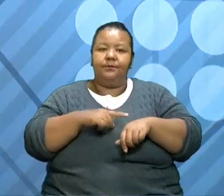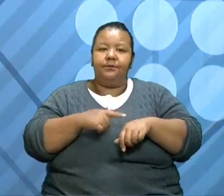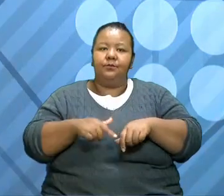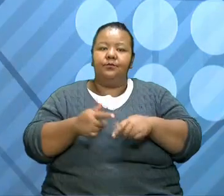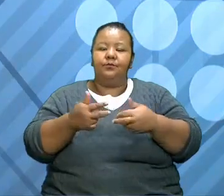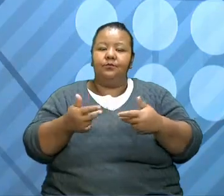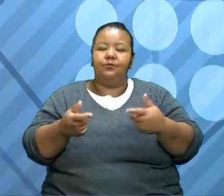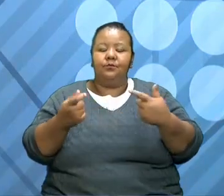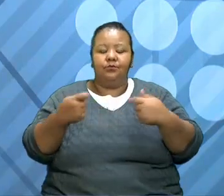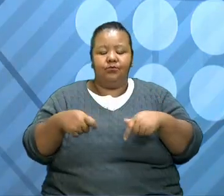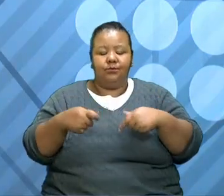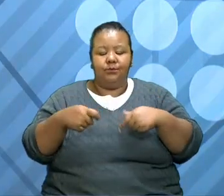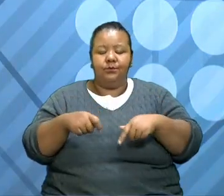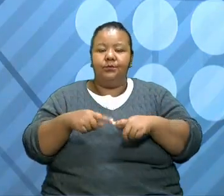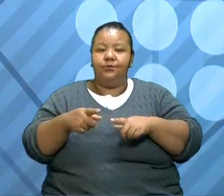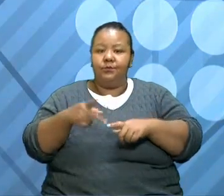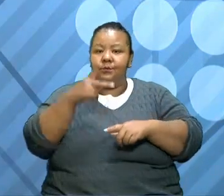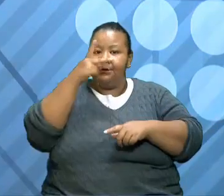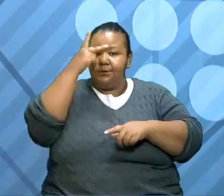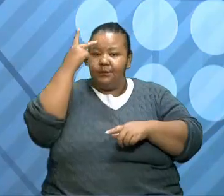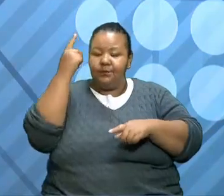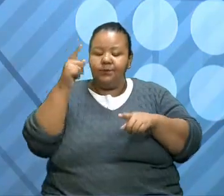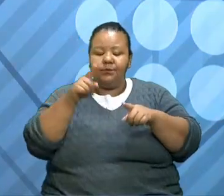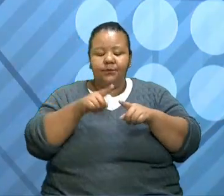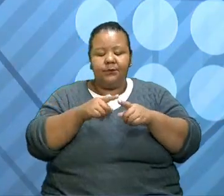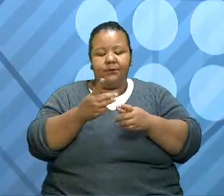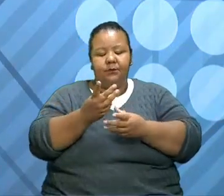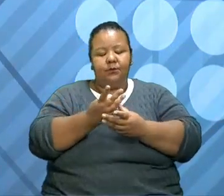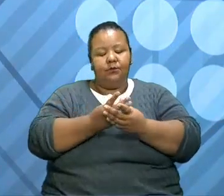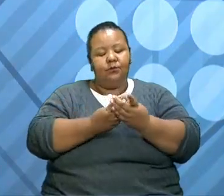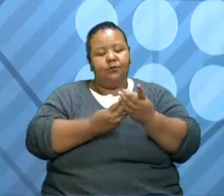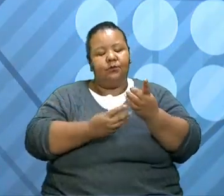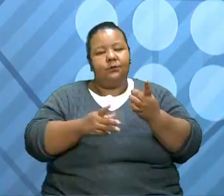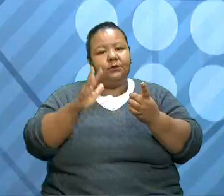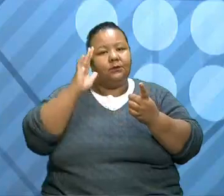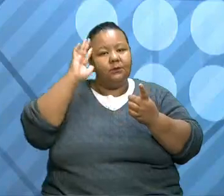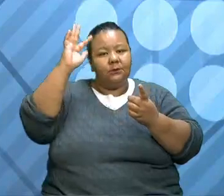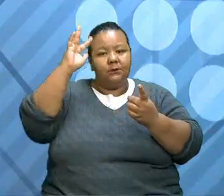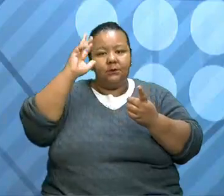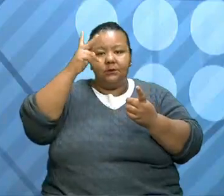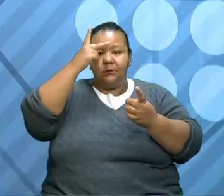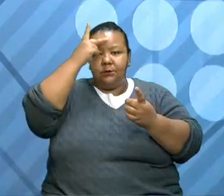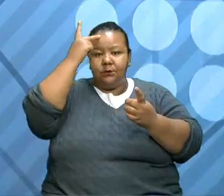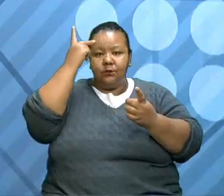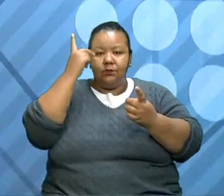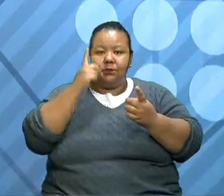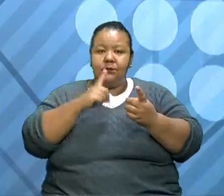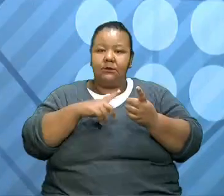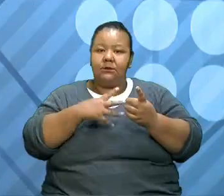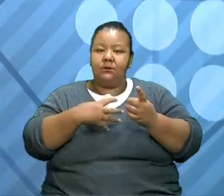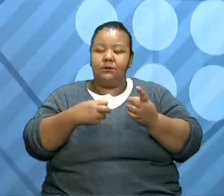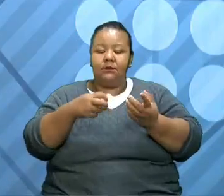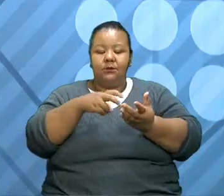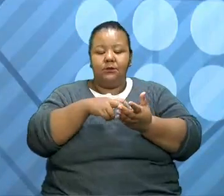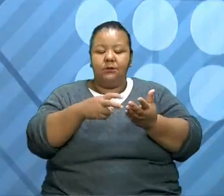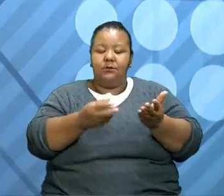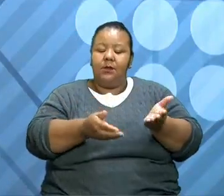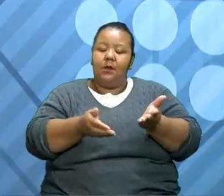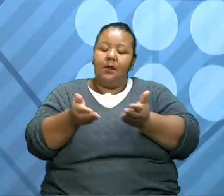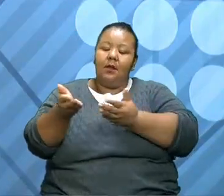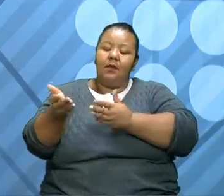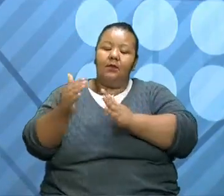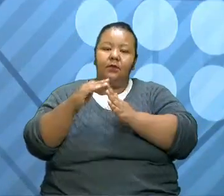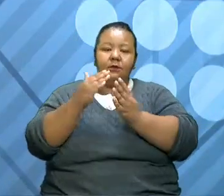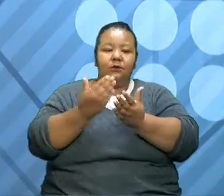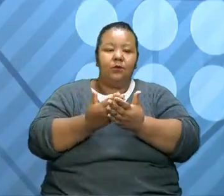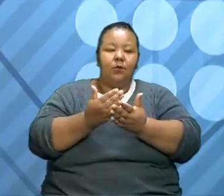anseios e minha parte pessoal também. Então, imagina uma pessoa que tem filhos. Tem que levar de manhã na escola ou à tarde.